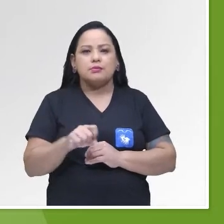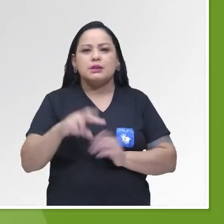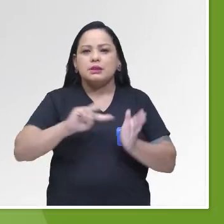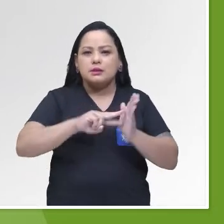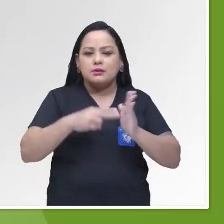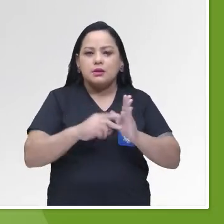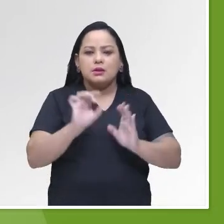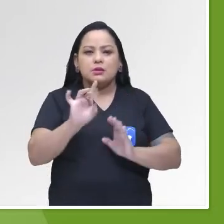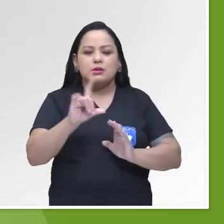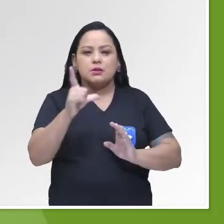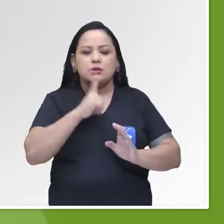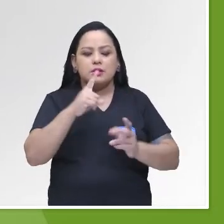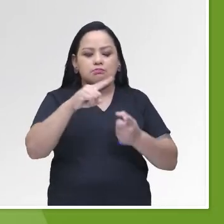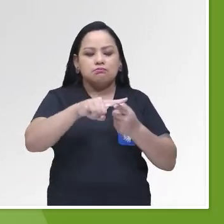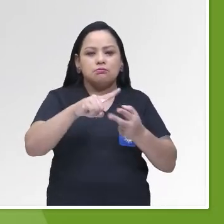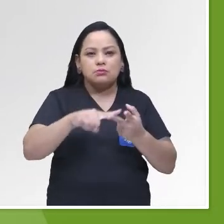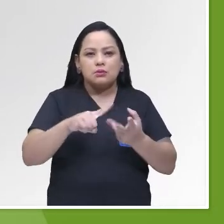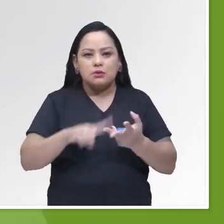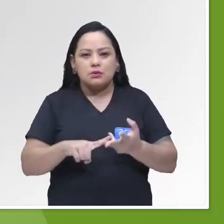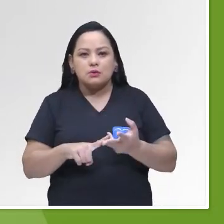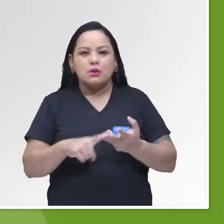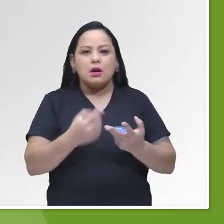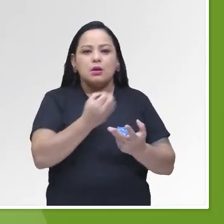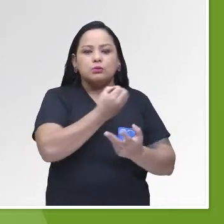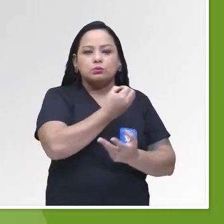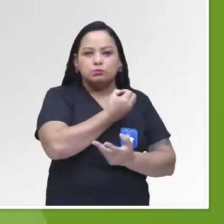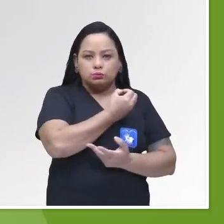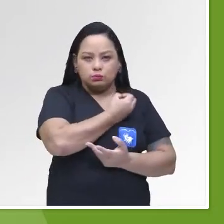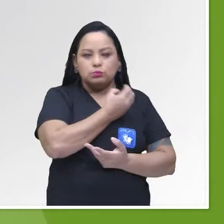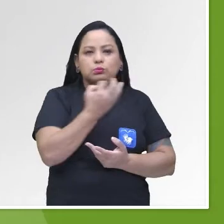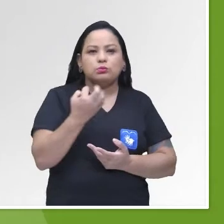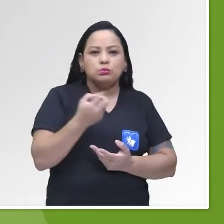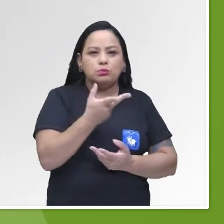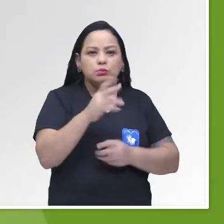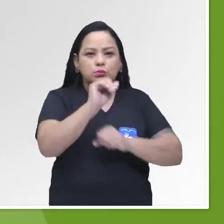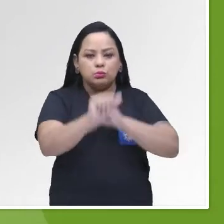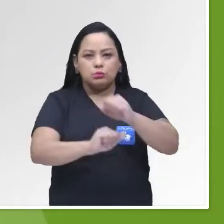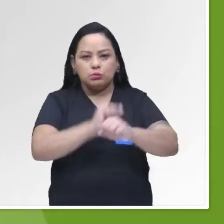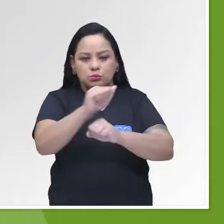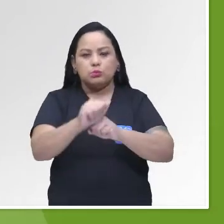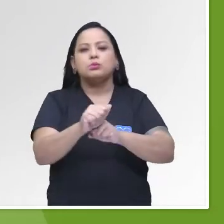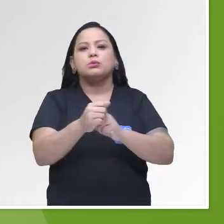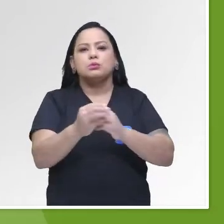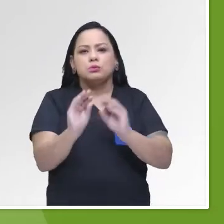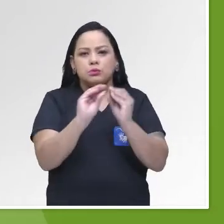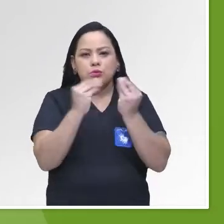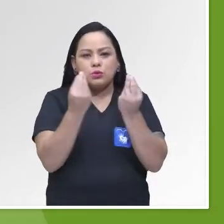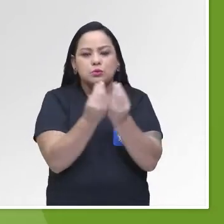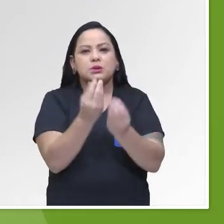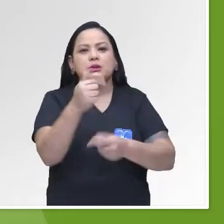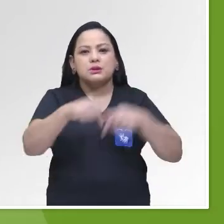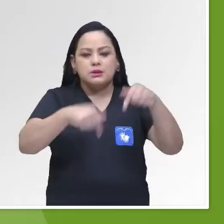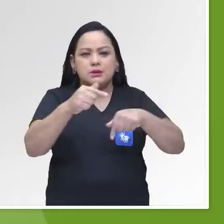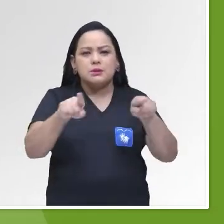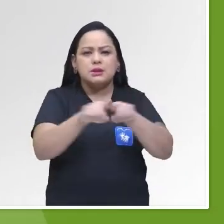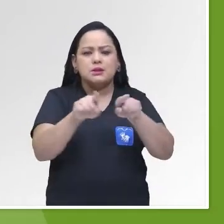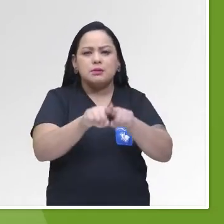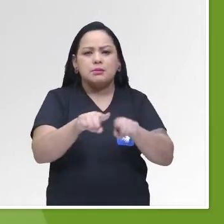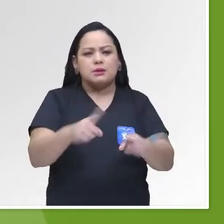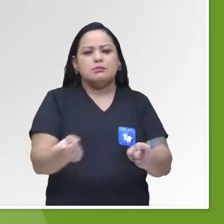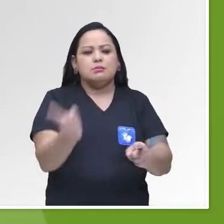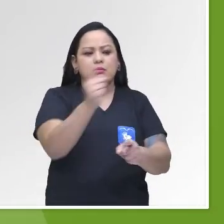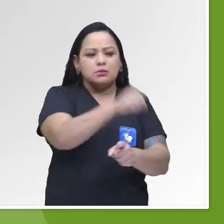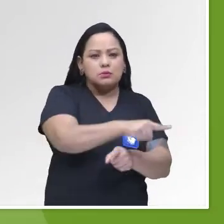apenas em contar o número de átomos dos reagentes e dos produtos, tá?